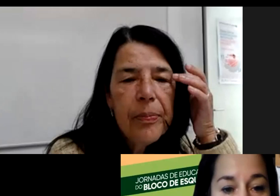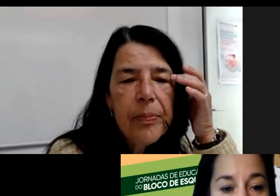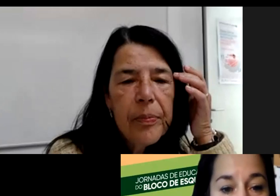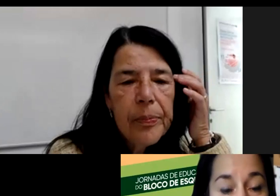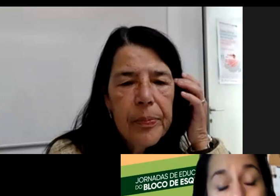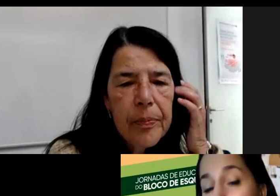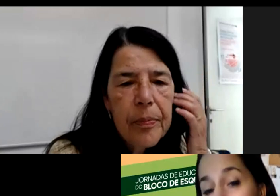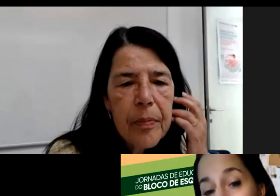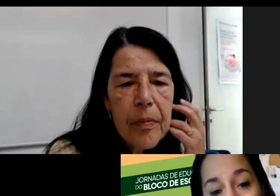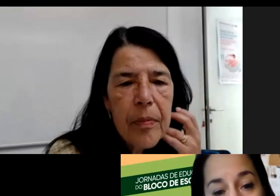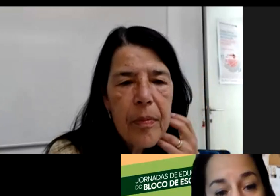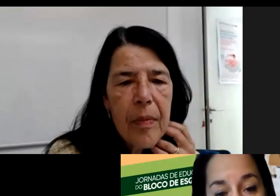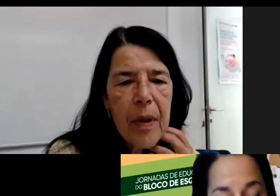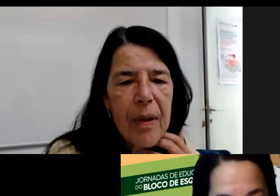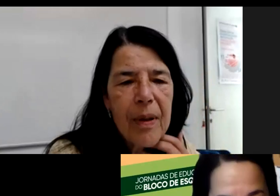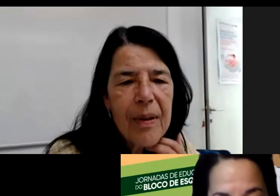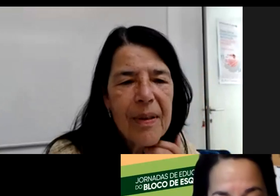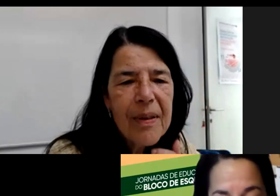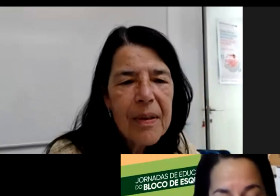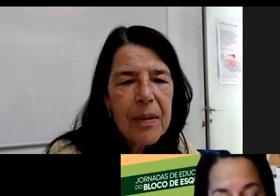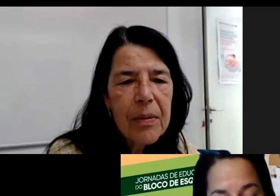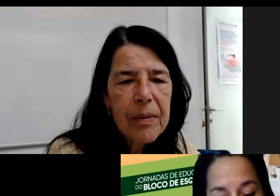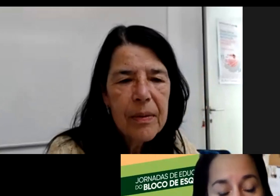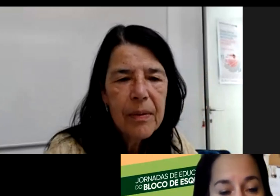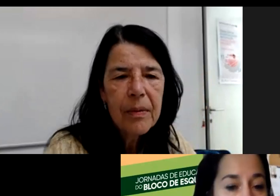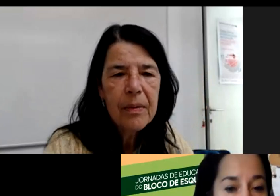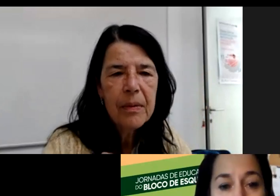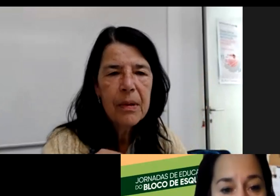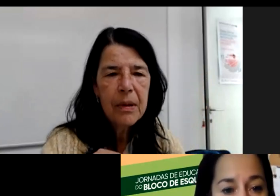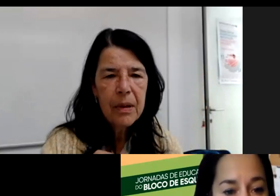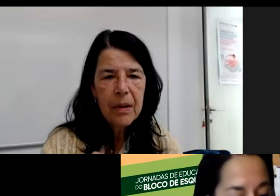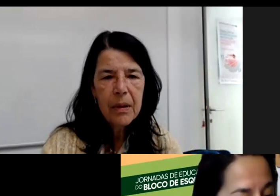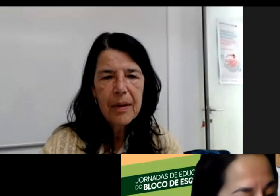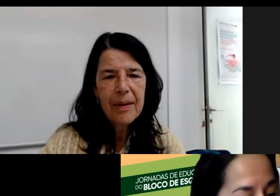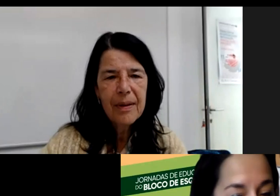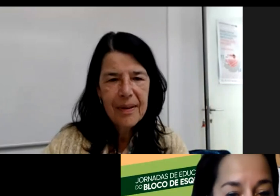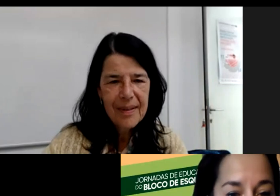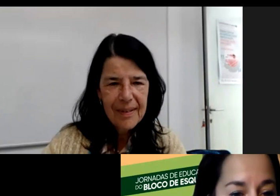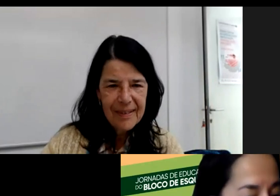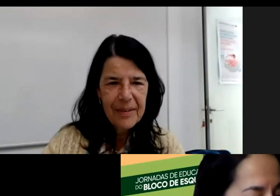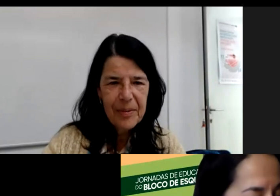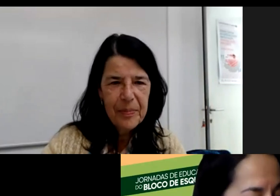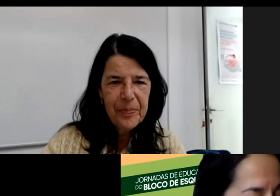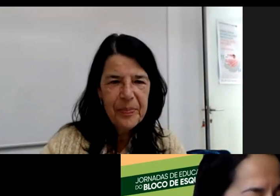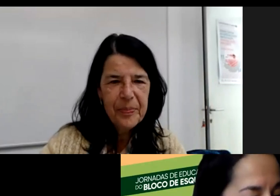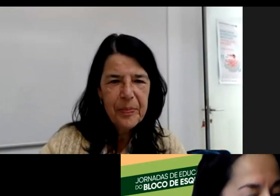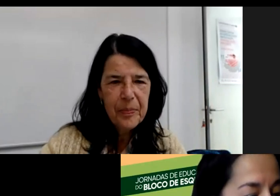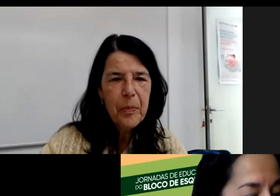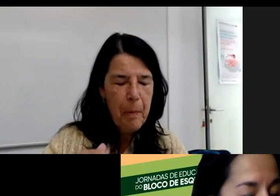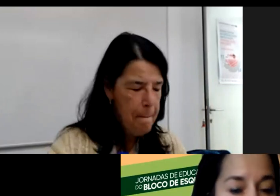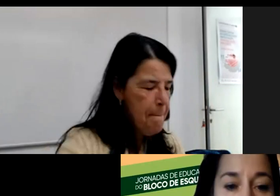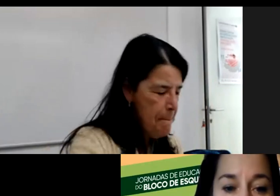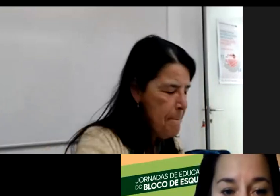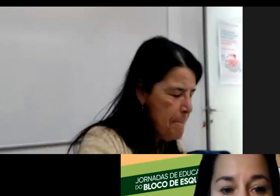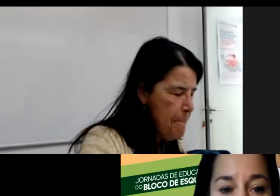que são relevantíssimas e que têm vindo a preocupar, digamos assim, as pessoas